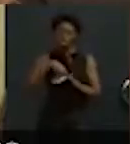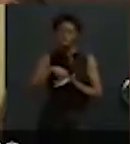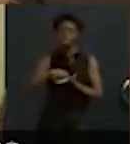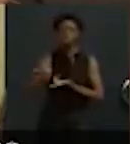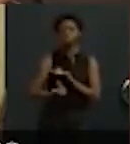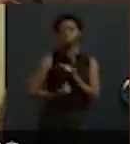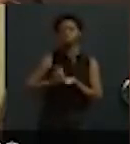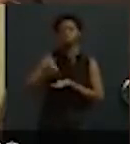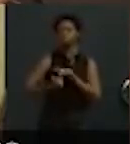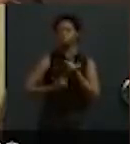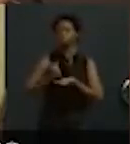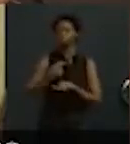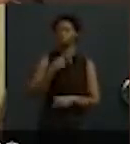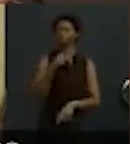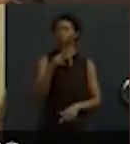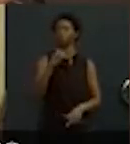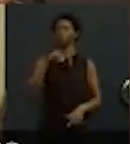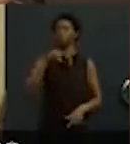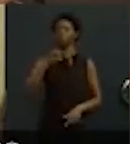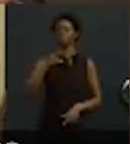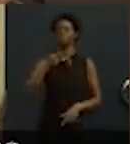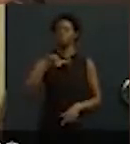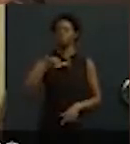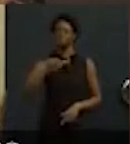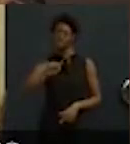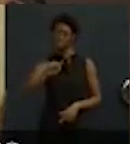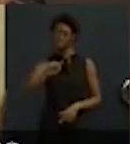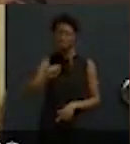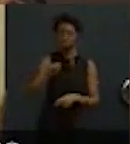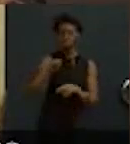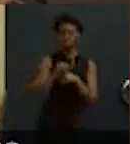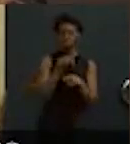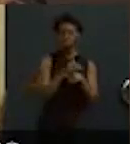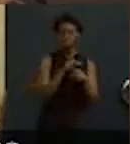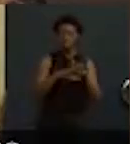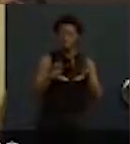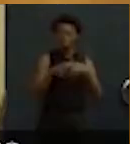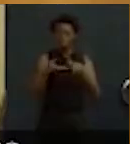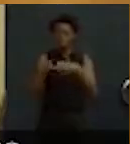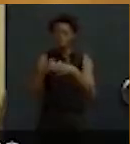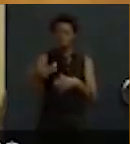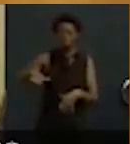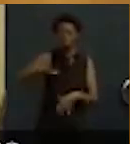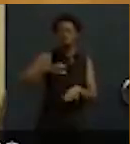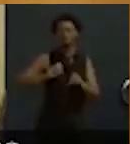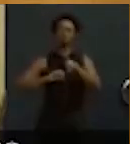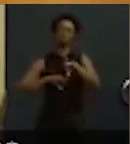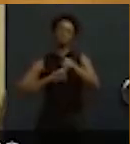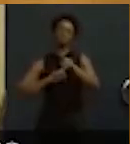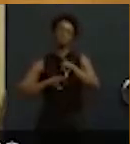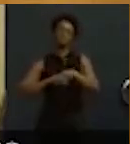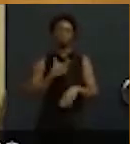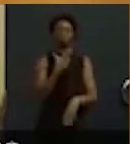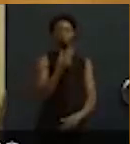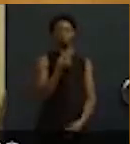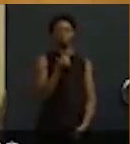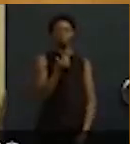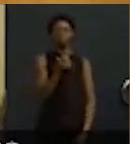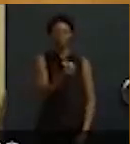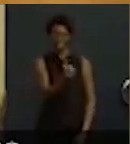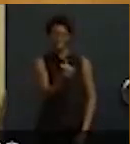Promotorias de Justiça de Tutela Coletiva da Educação e em 2016